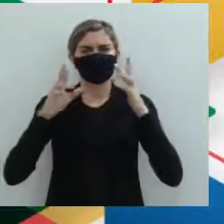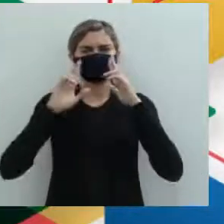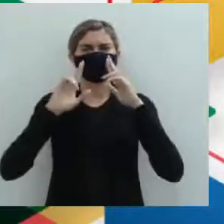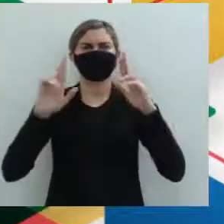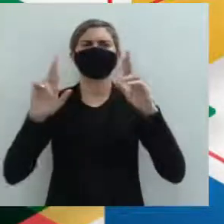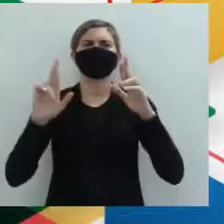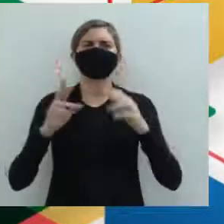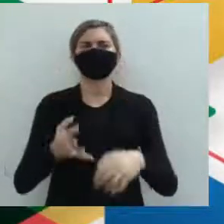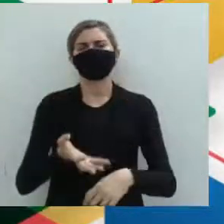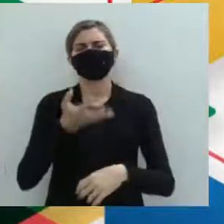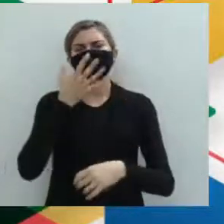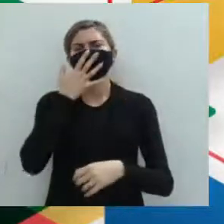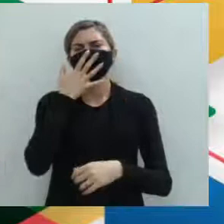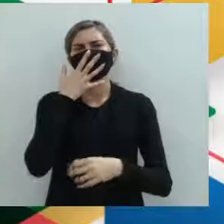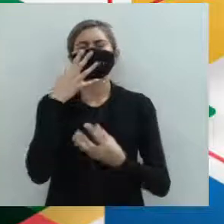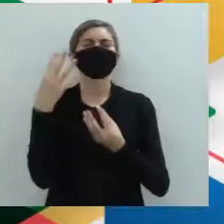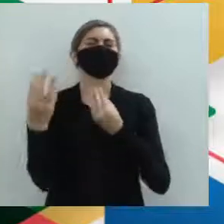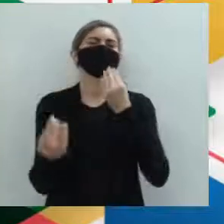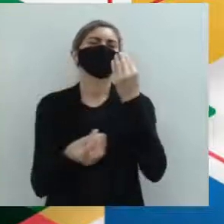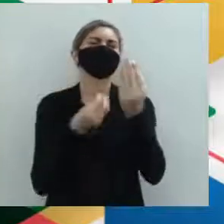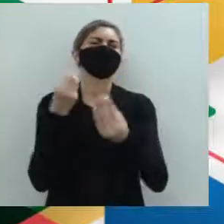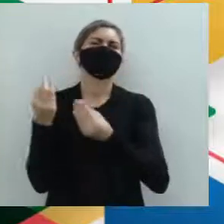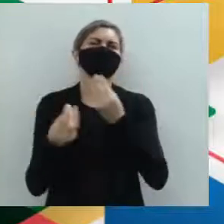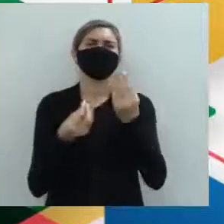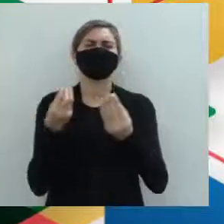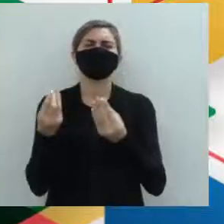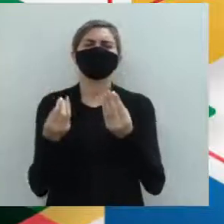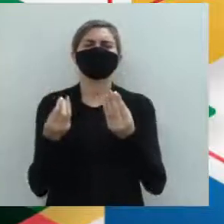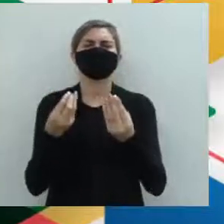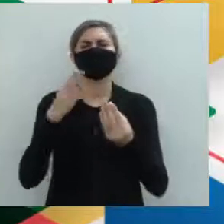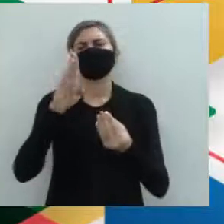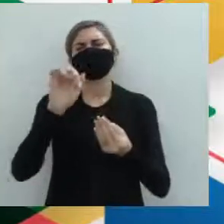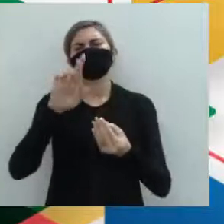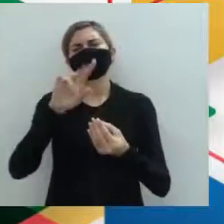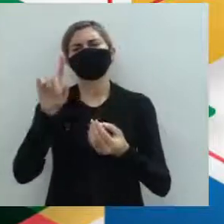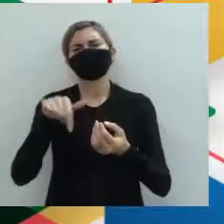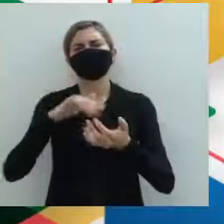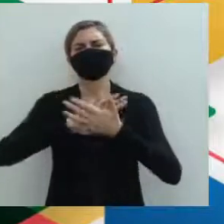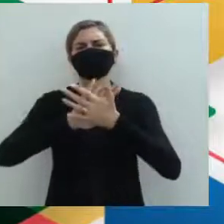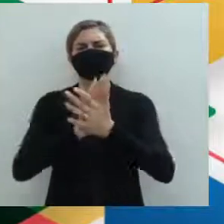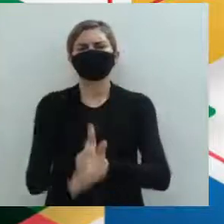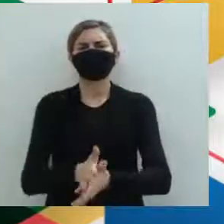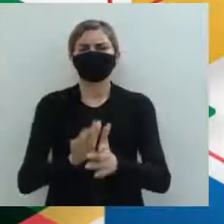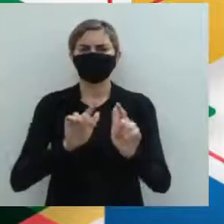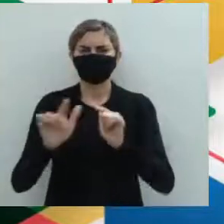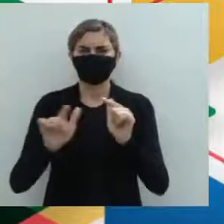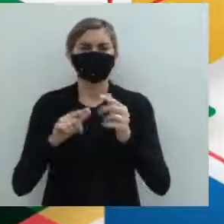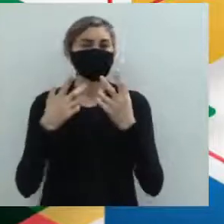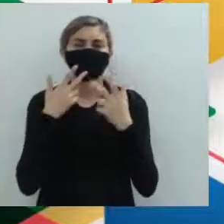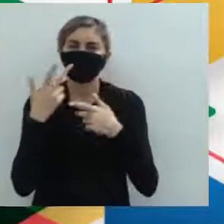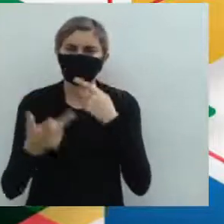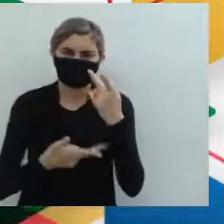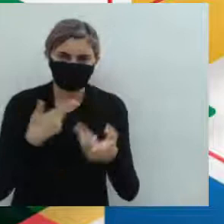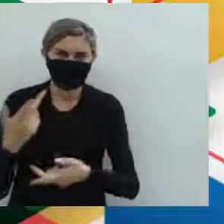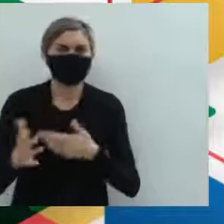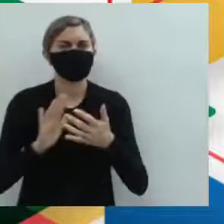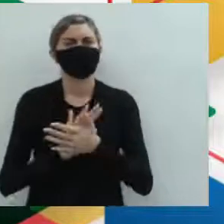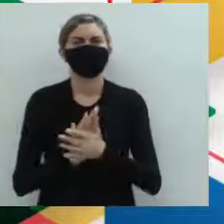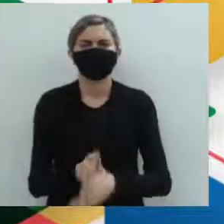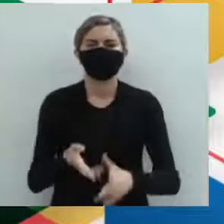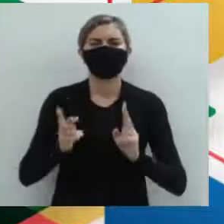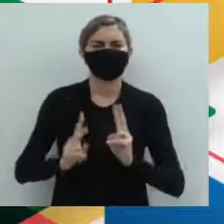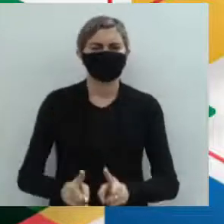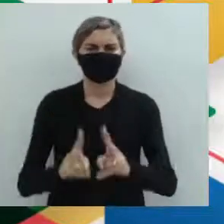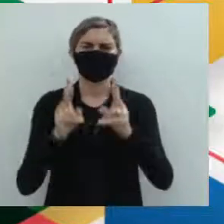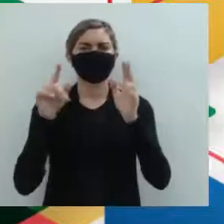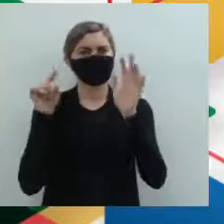minha admiração. Mas como é que a uberização explora o trabalhador? Peraí, gente, eu falei um bocado disso, eu ainda estou